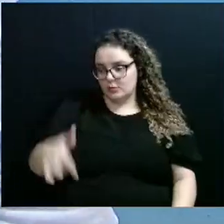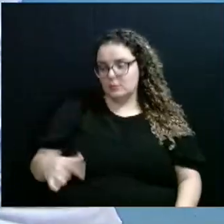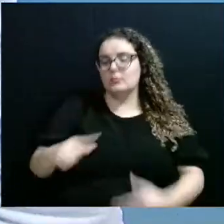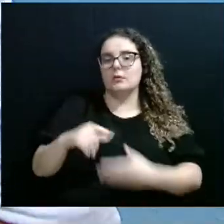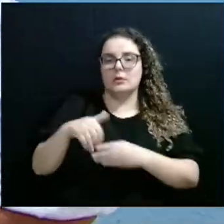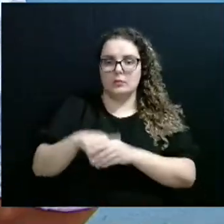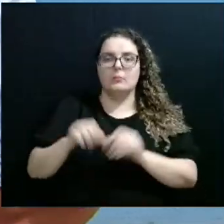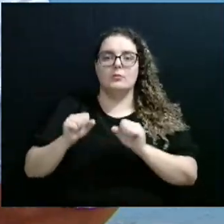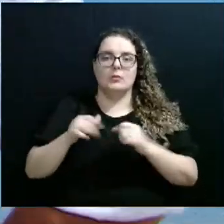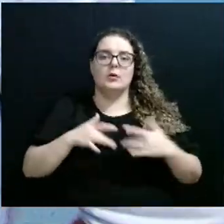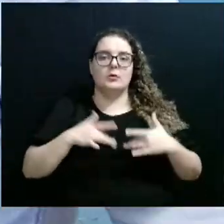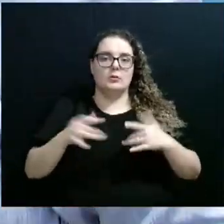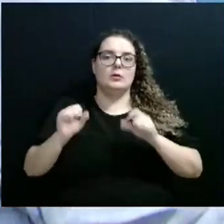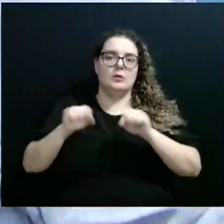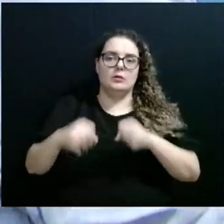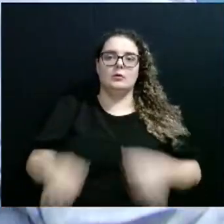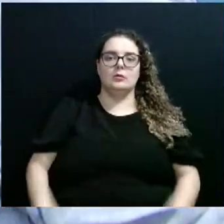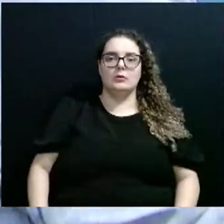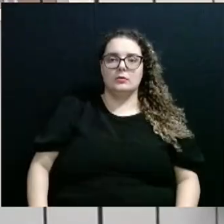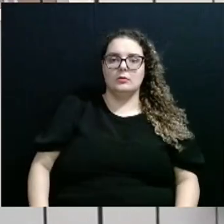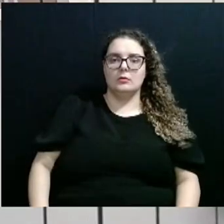doação sim, ou em 27 só.